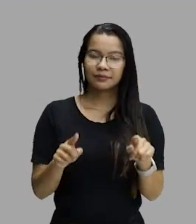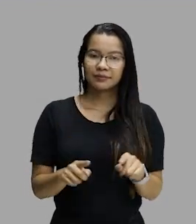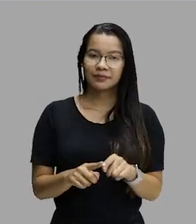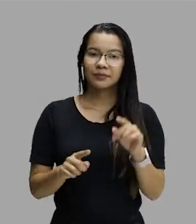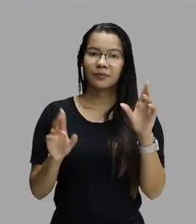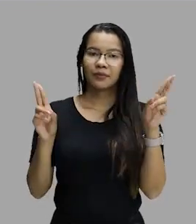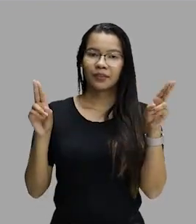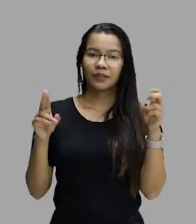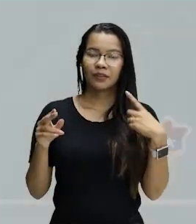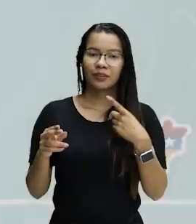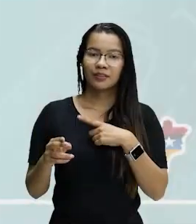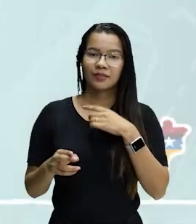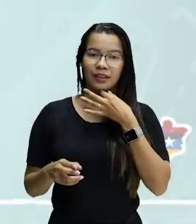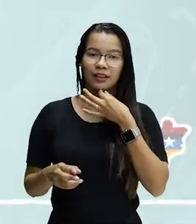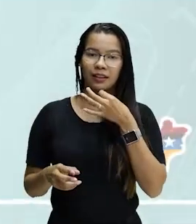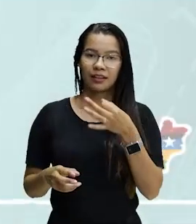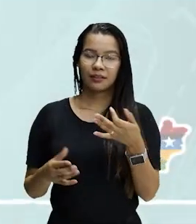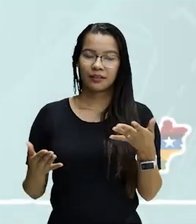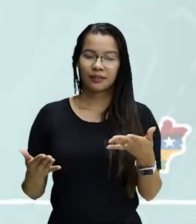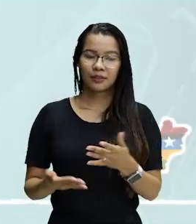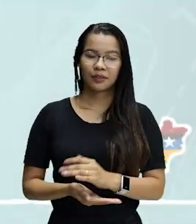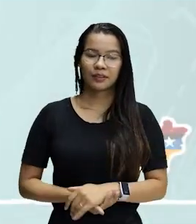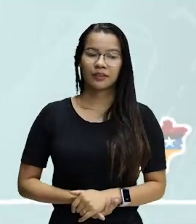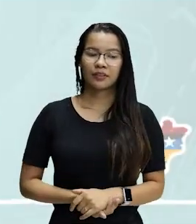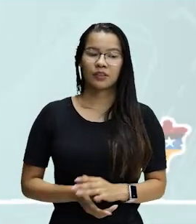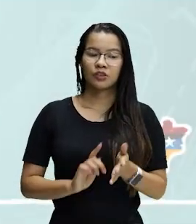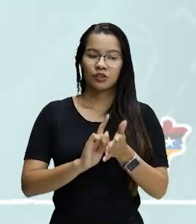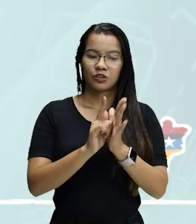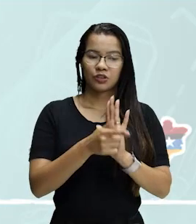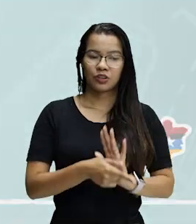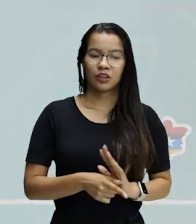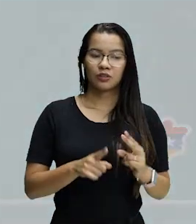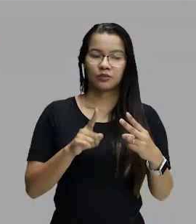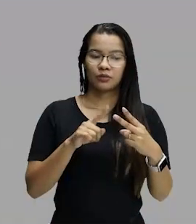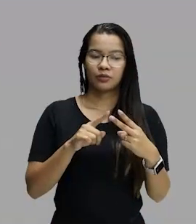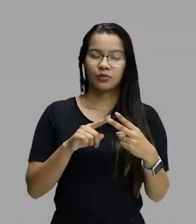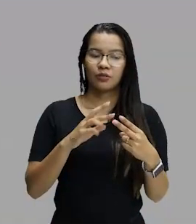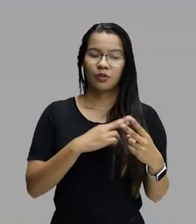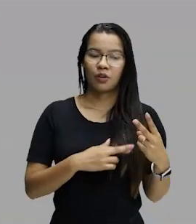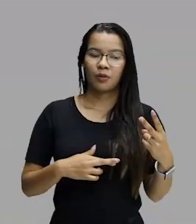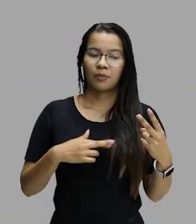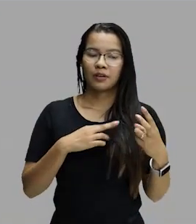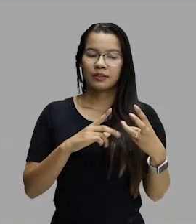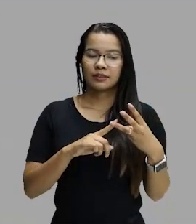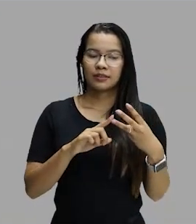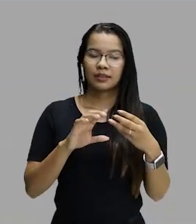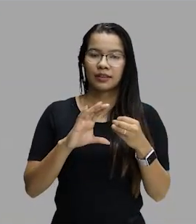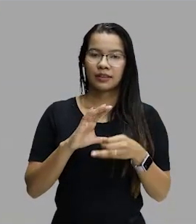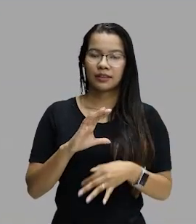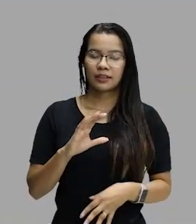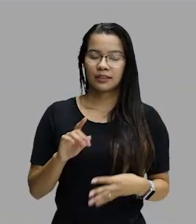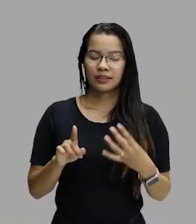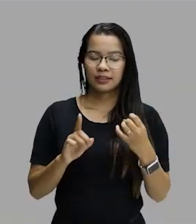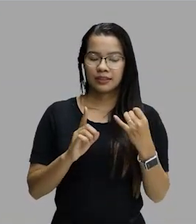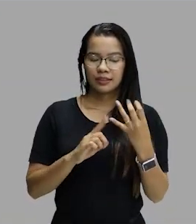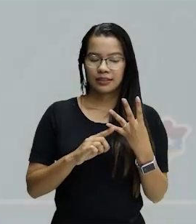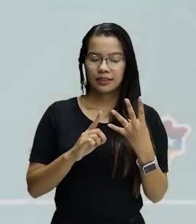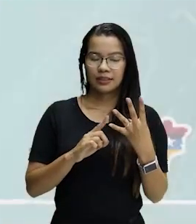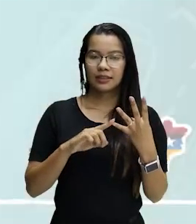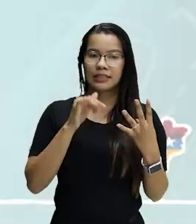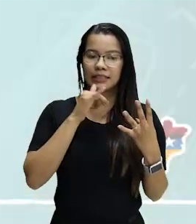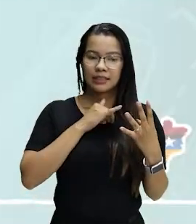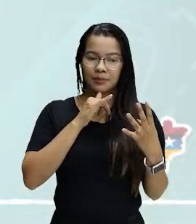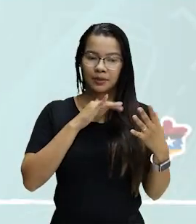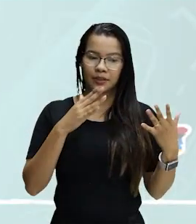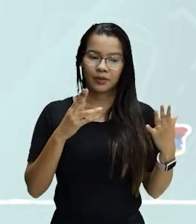vamos abordar. Vamos falar dos gêneros, dos romances de maneira geral, características e exemplos. Acompanhe aí, ó.